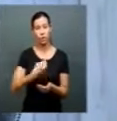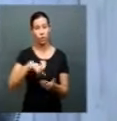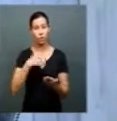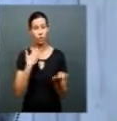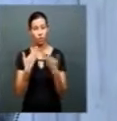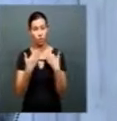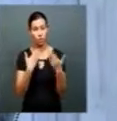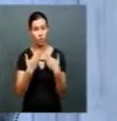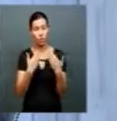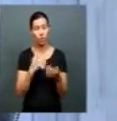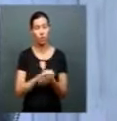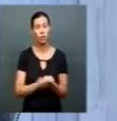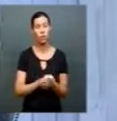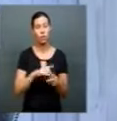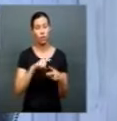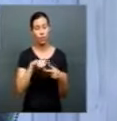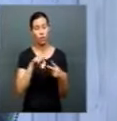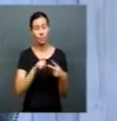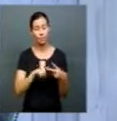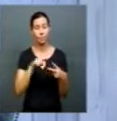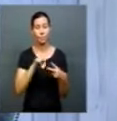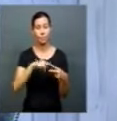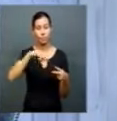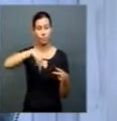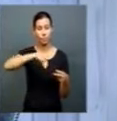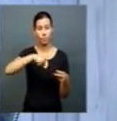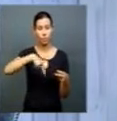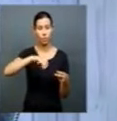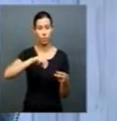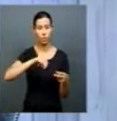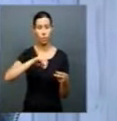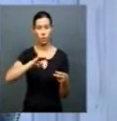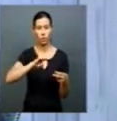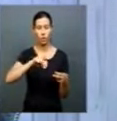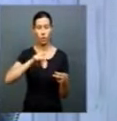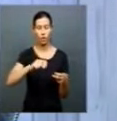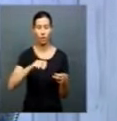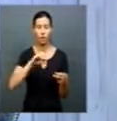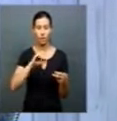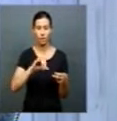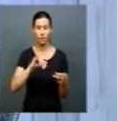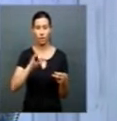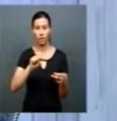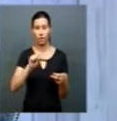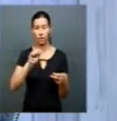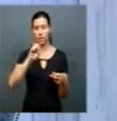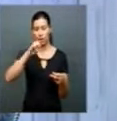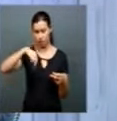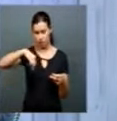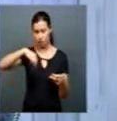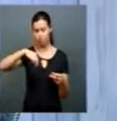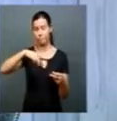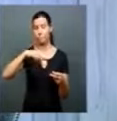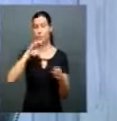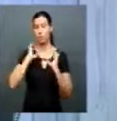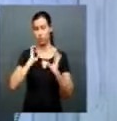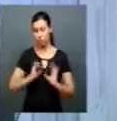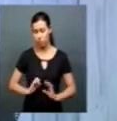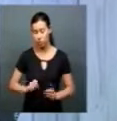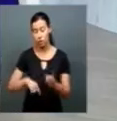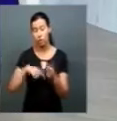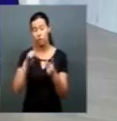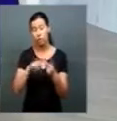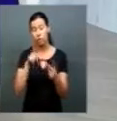Manuela Botrel, coordenadora de gestão do CIAEM, que é o Centro de Incubação de Atividades Empreendedoras da UFU,